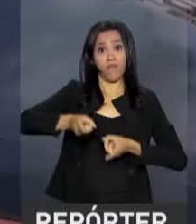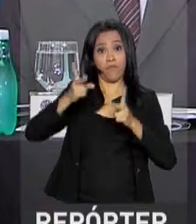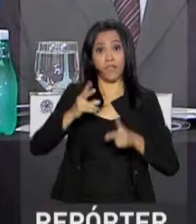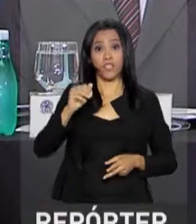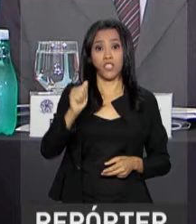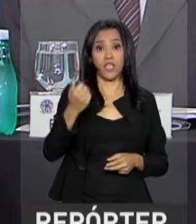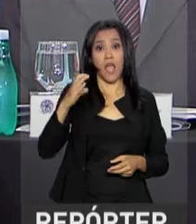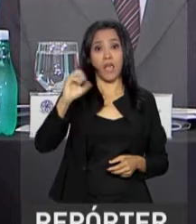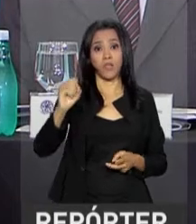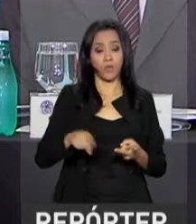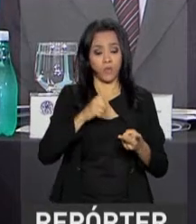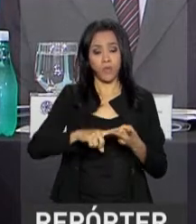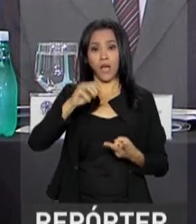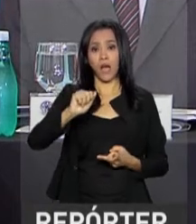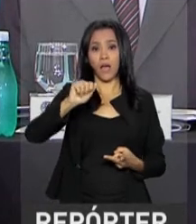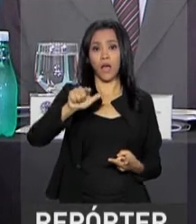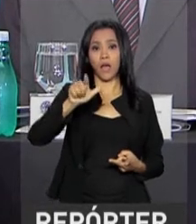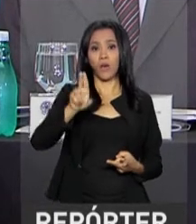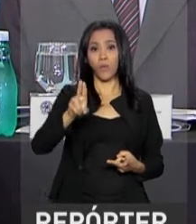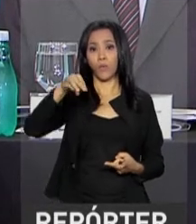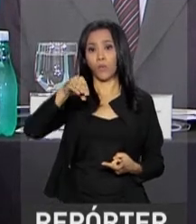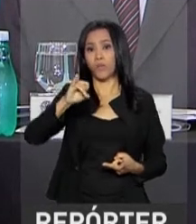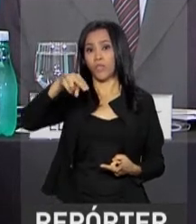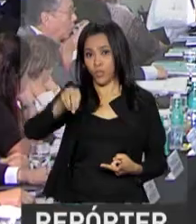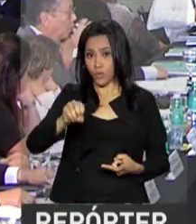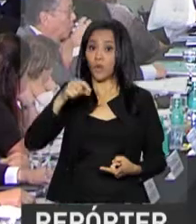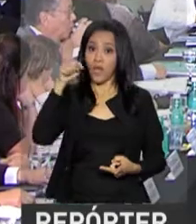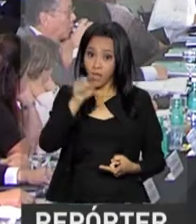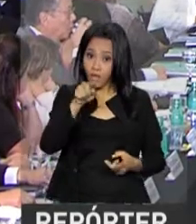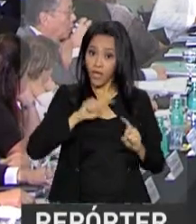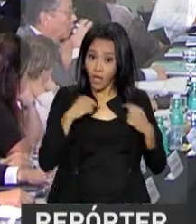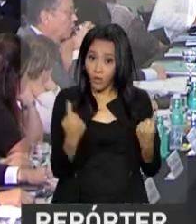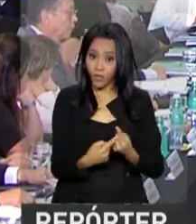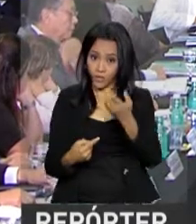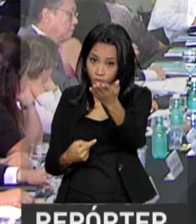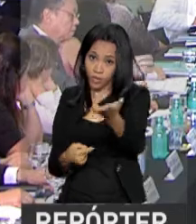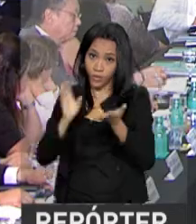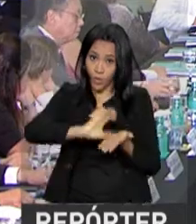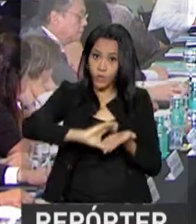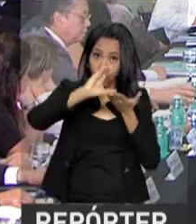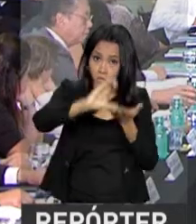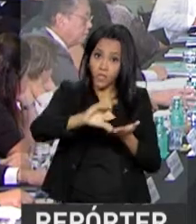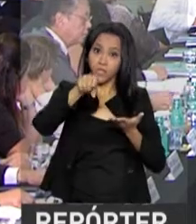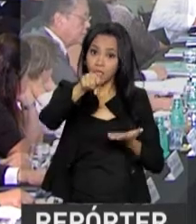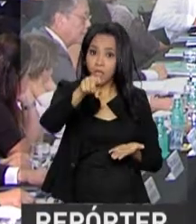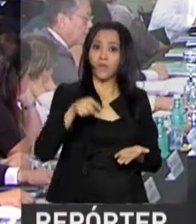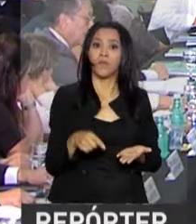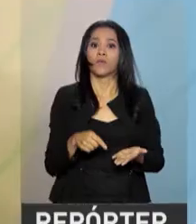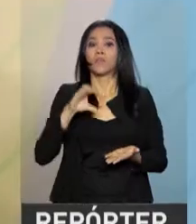alumínio o anúncio foi feito pelo presidente michel temer durante a reunião do conselho de desenvolvimento econômico e